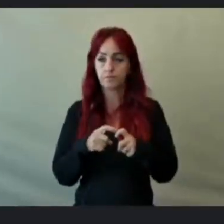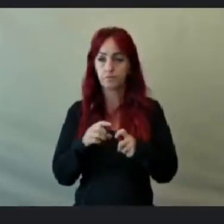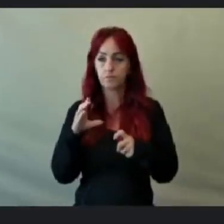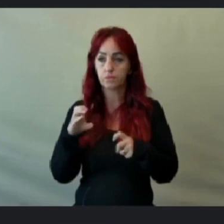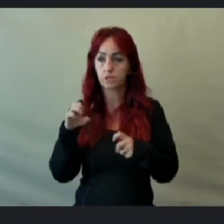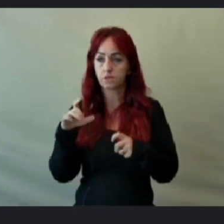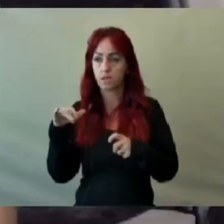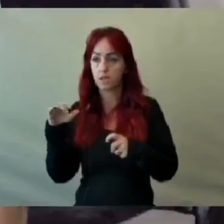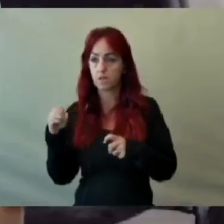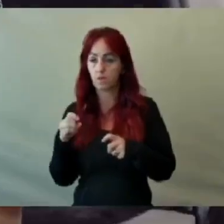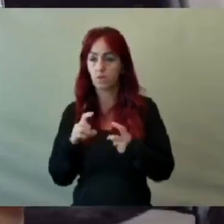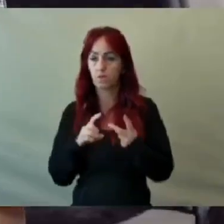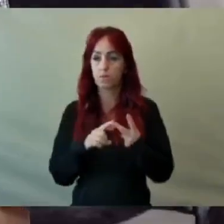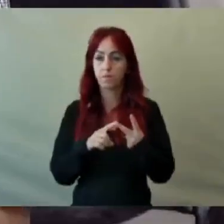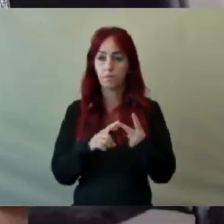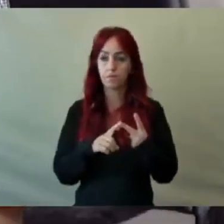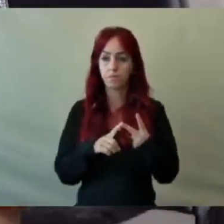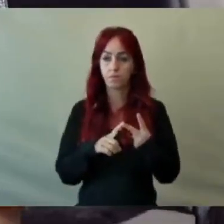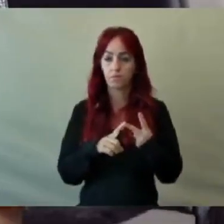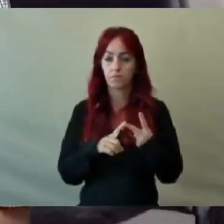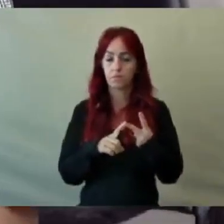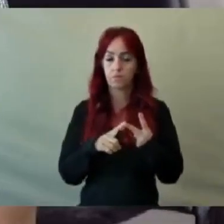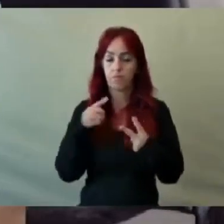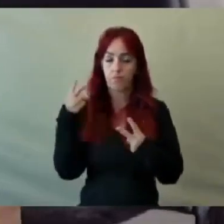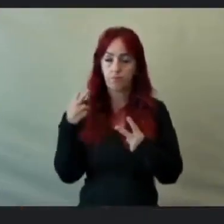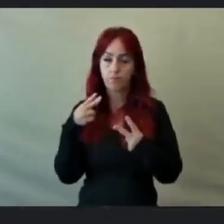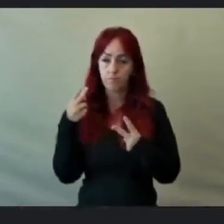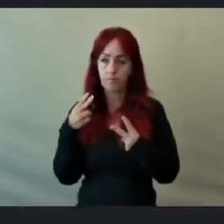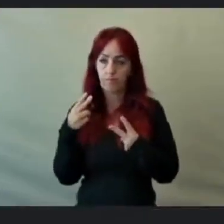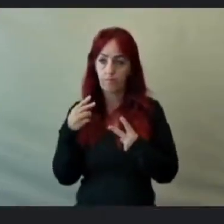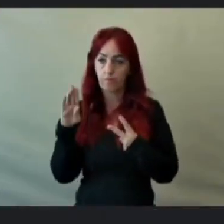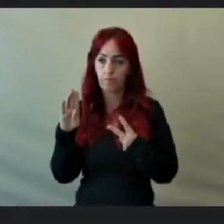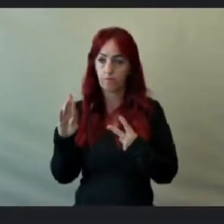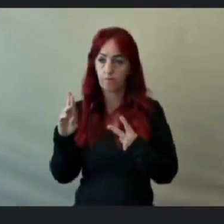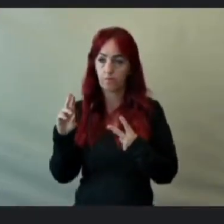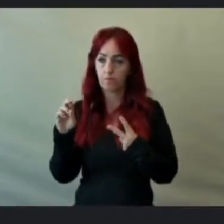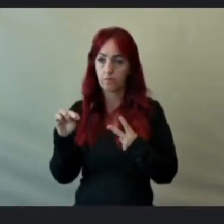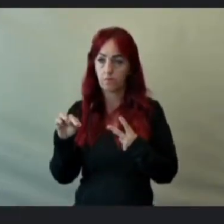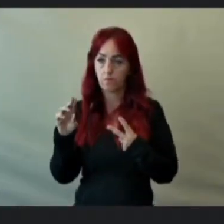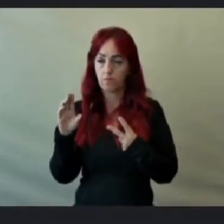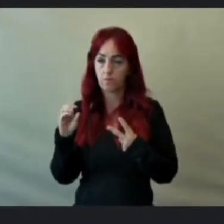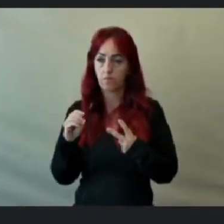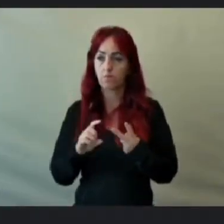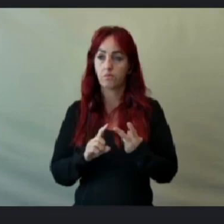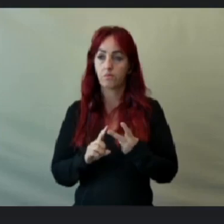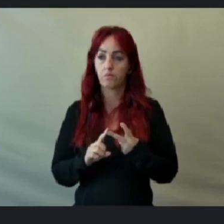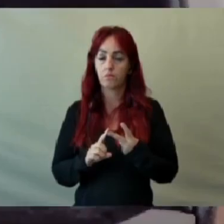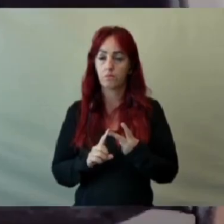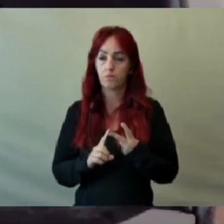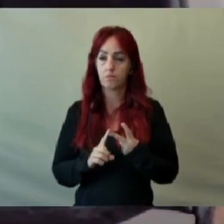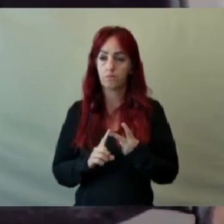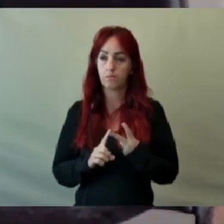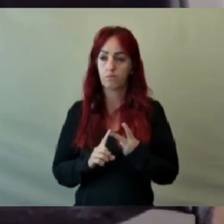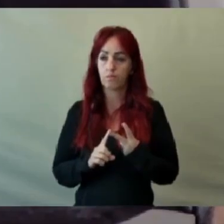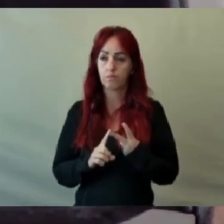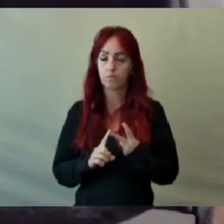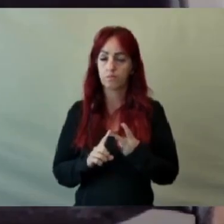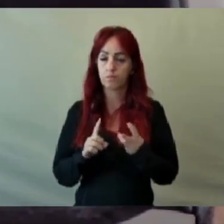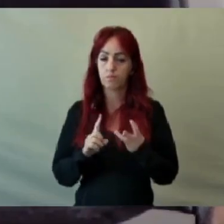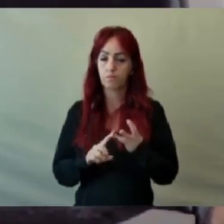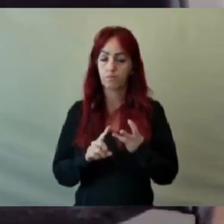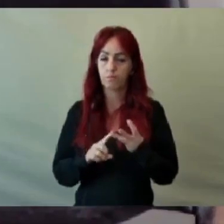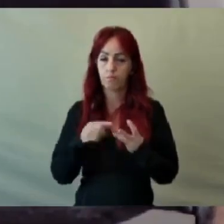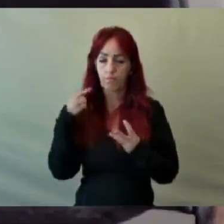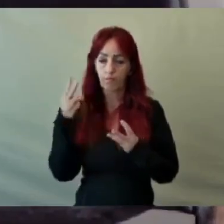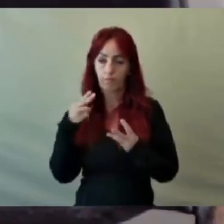requerimento, presidente. Como vota, vereador doutor Bruno Pedralva? Com requerimento. Como vota, vereador Reinaldo